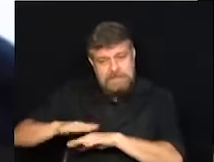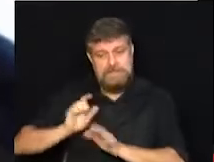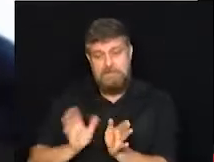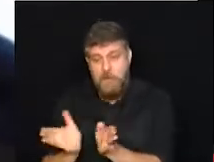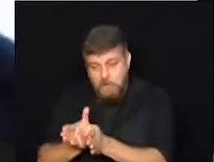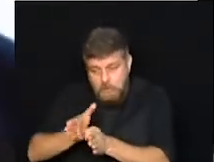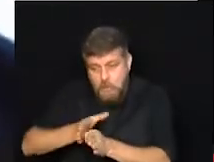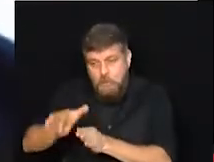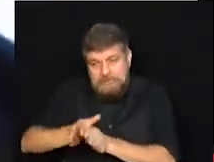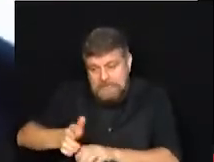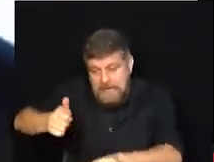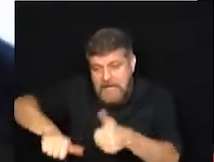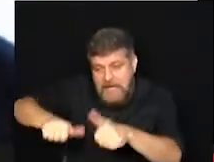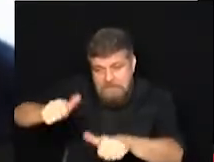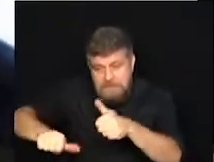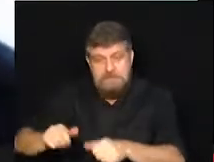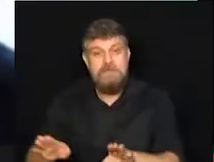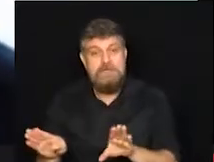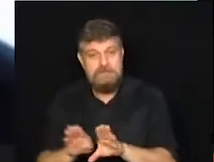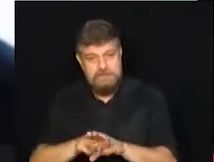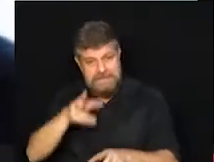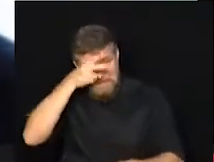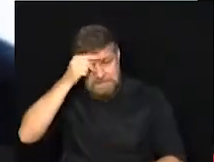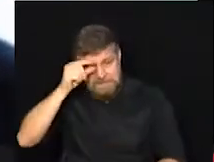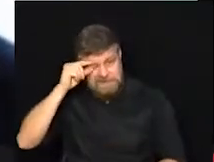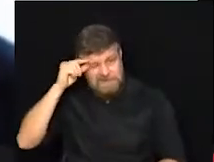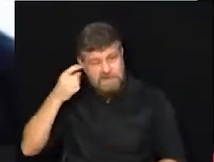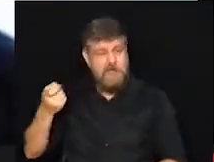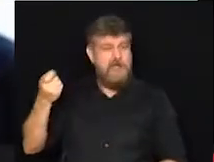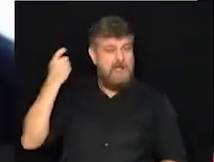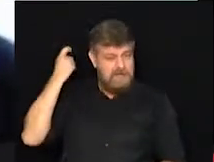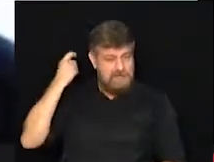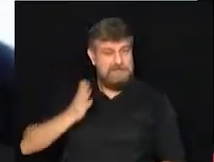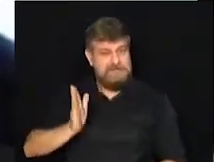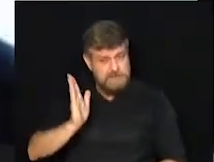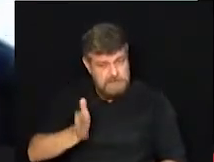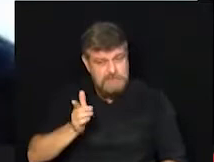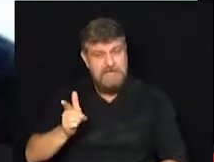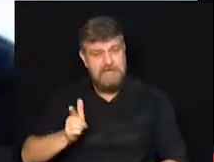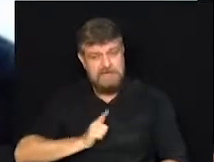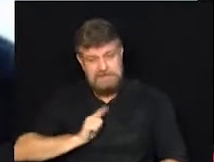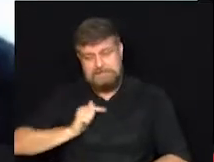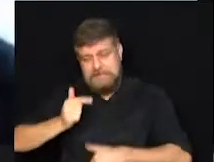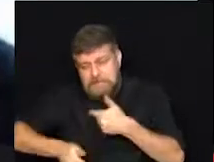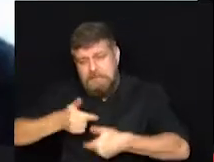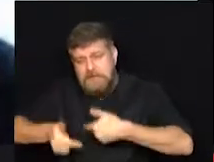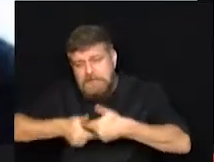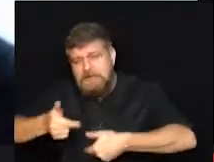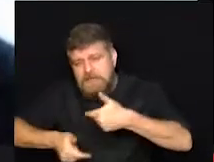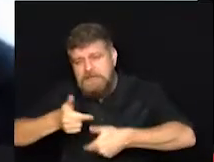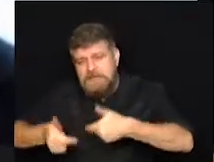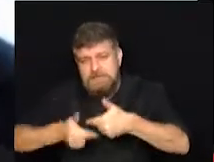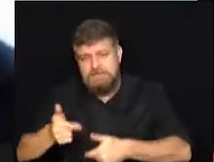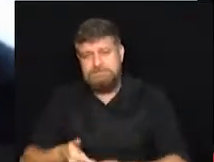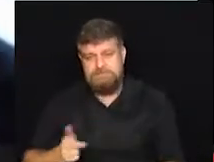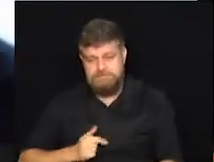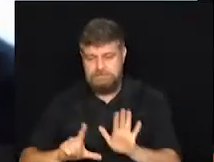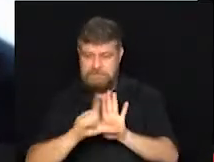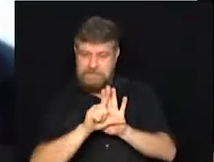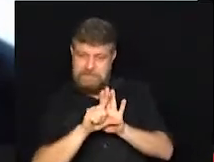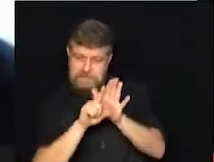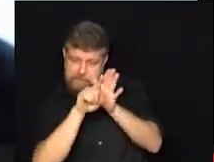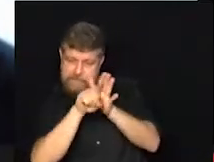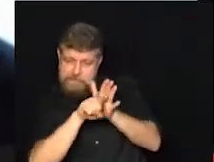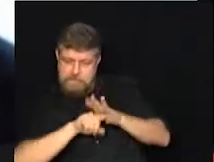Conselho, não só por essa gestão, mas por outras gestões que já têm trabalhado sobre em cima dessa lei, para a